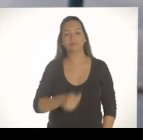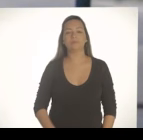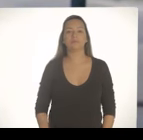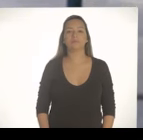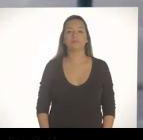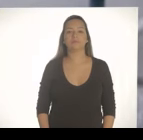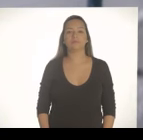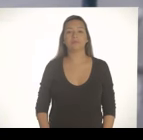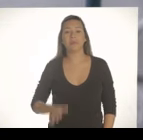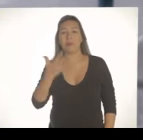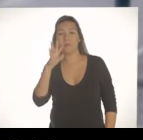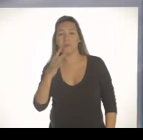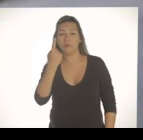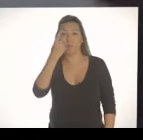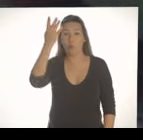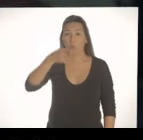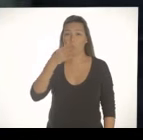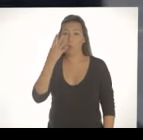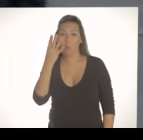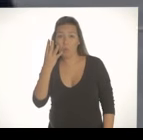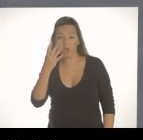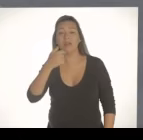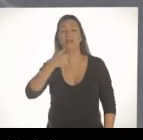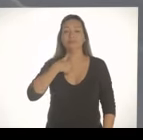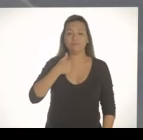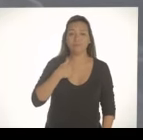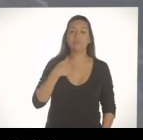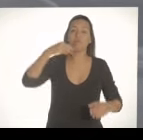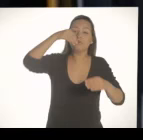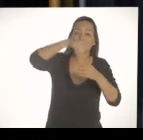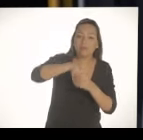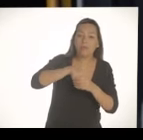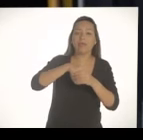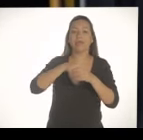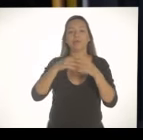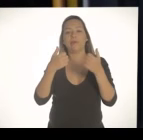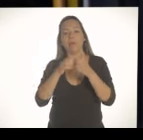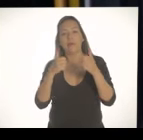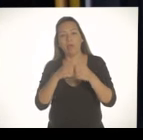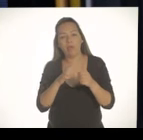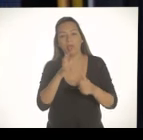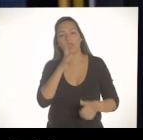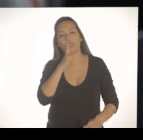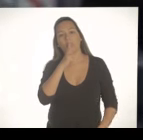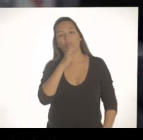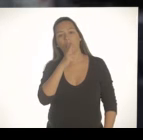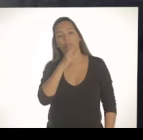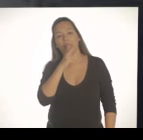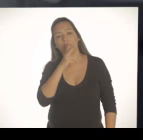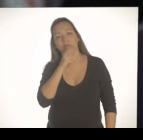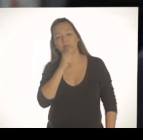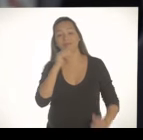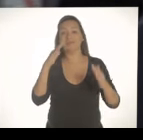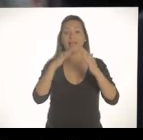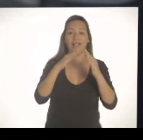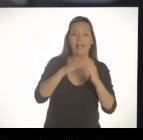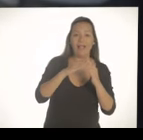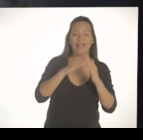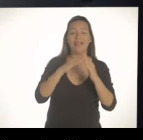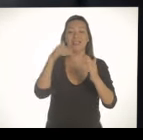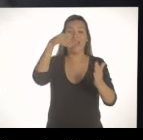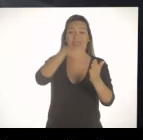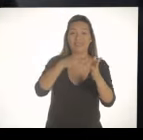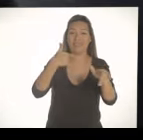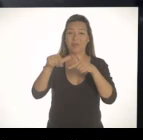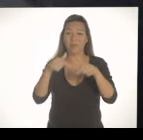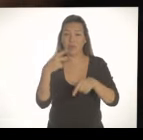Aproximadamente um quarto do dia eu estou dentro do transporte público. Eu demoro, no mínimo, no trajeto de casa a trabalho,